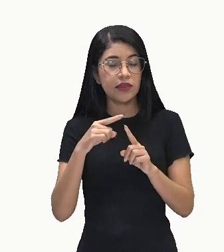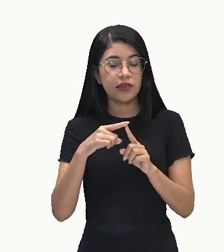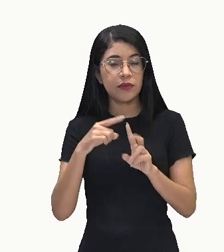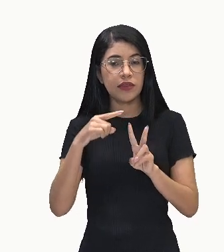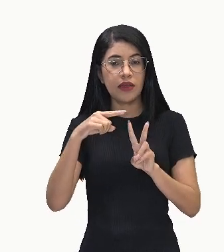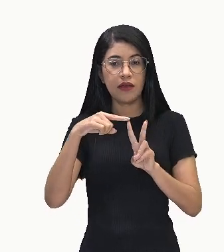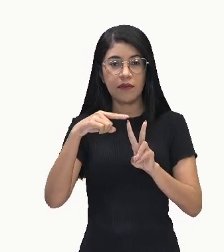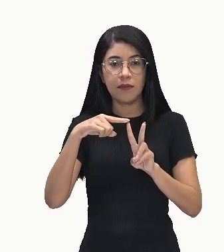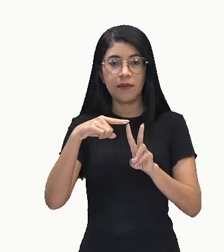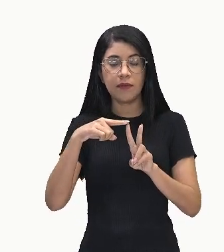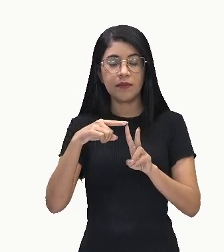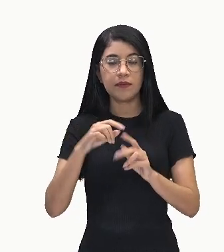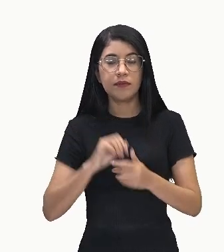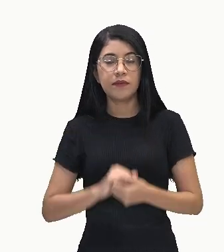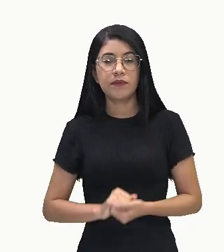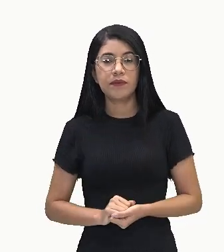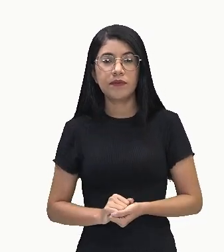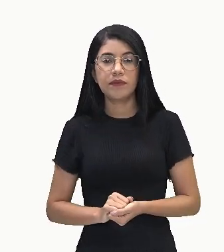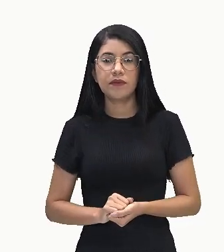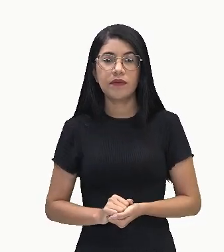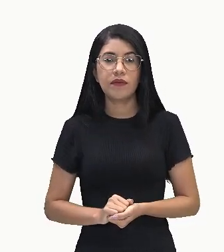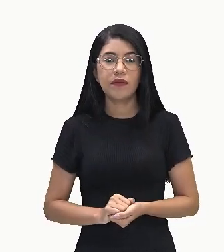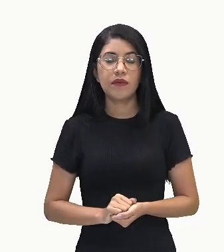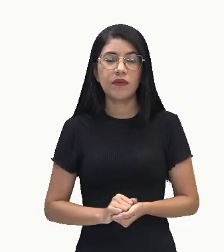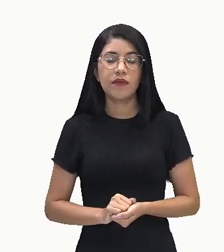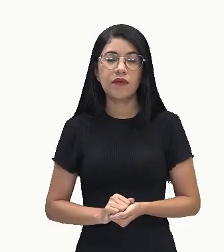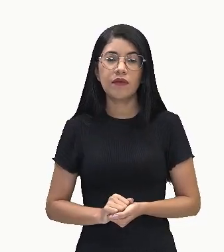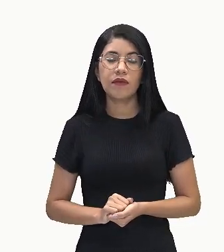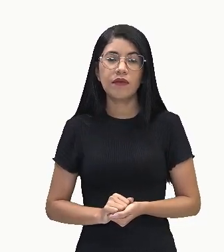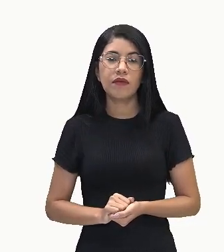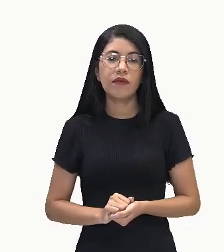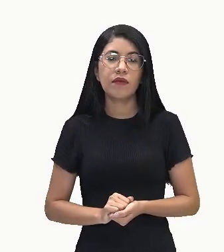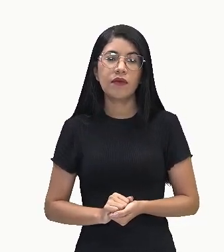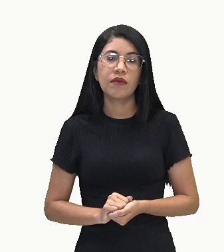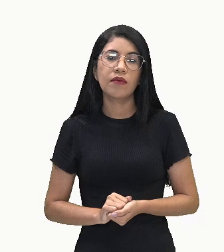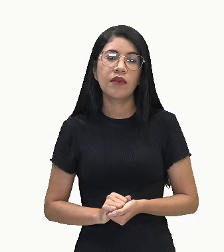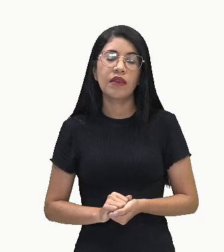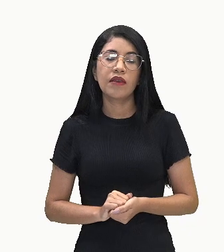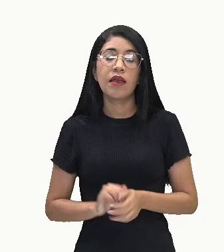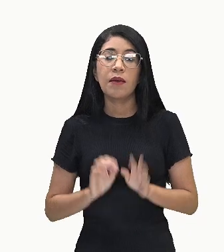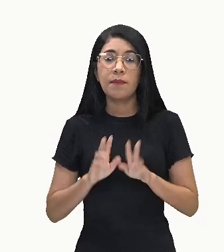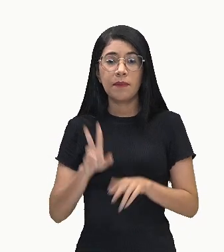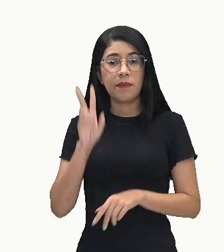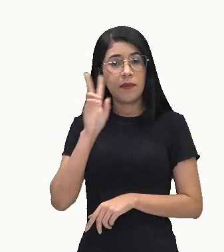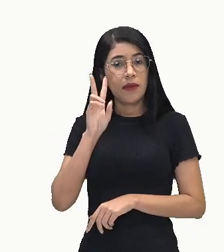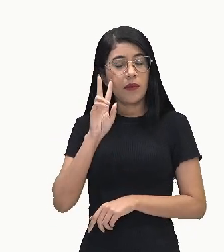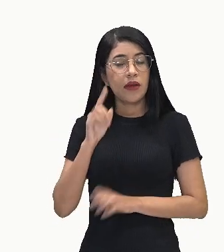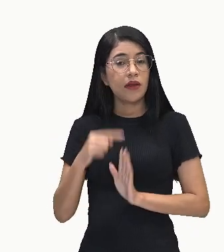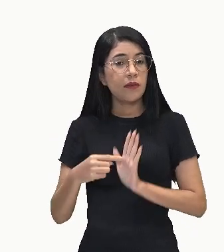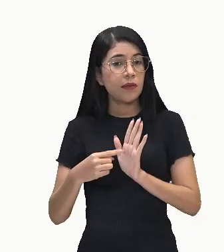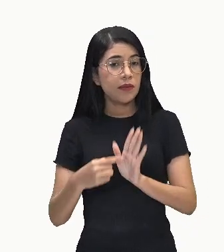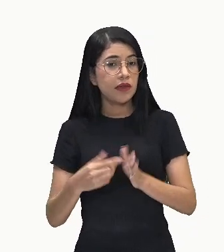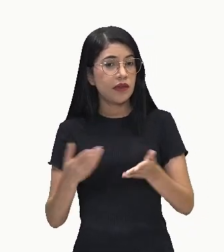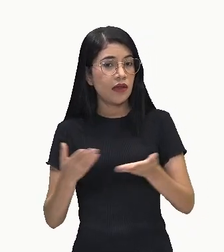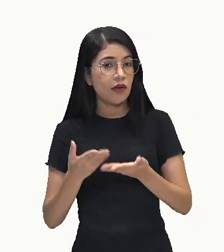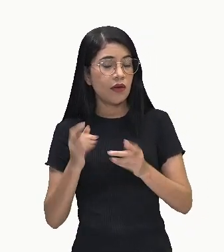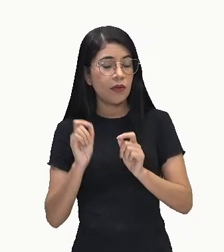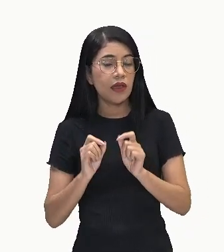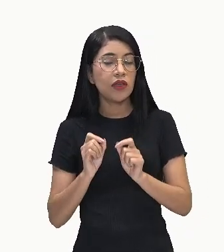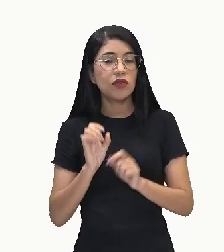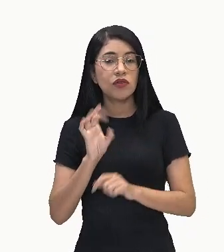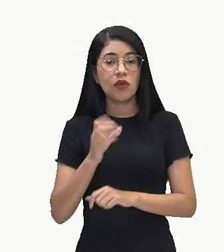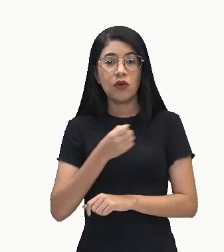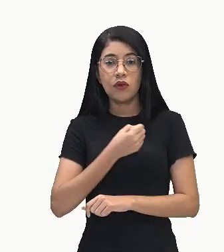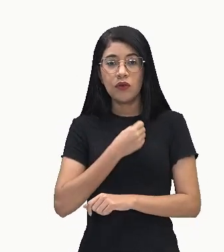no conjunto dos números reais. Lembrando que nós aqui estamos trabalhando apenas com números reais,